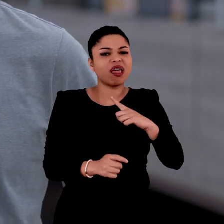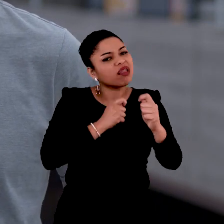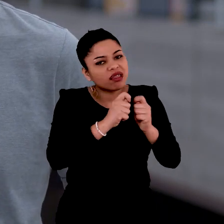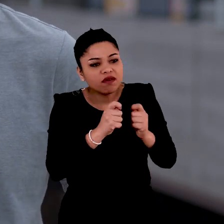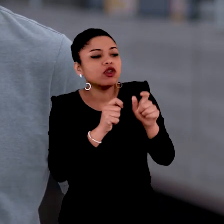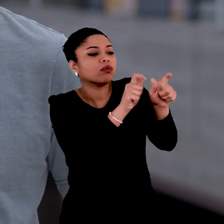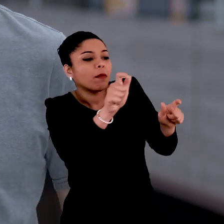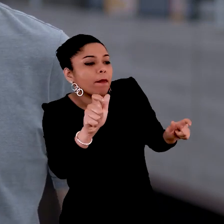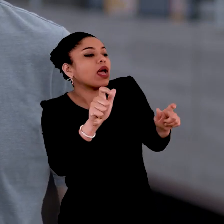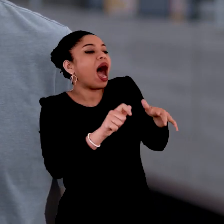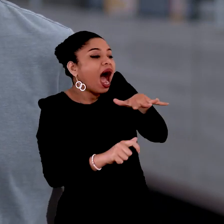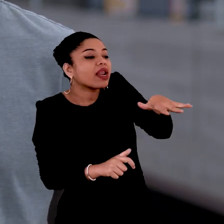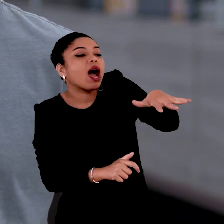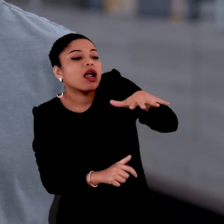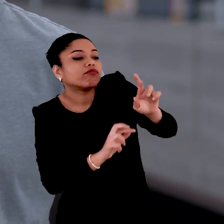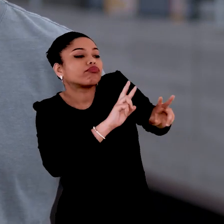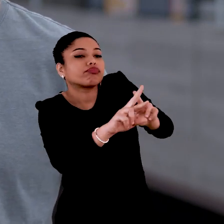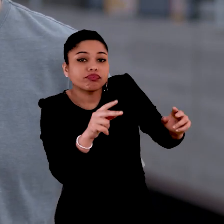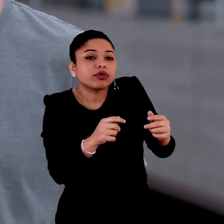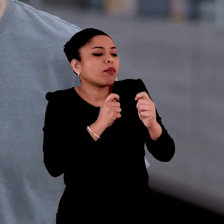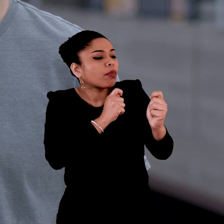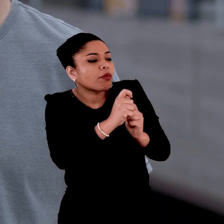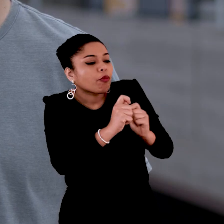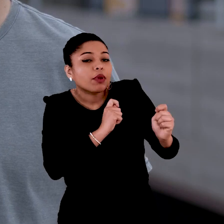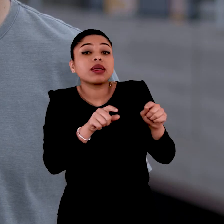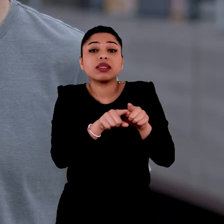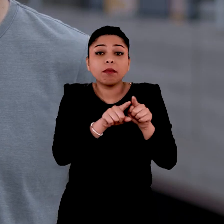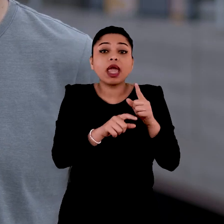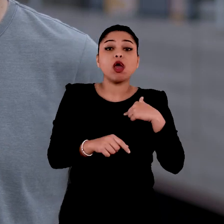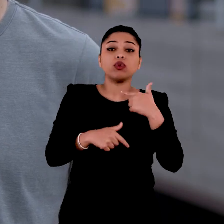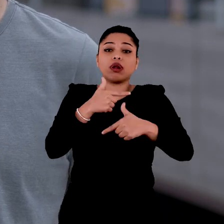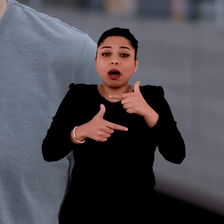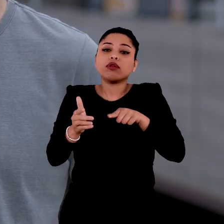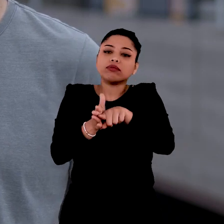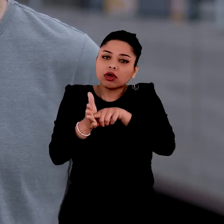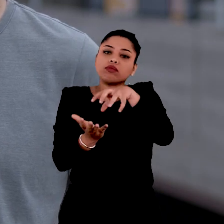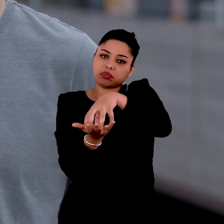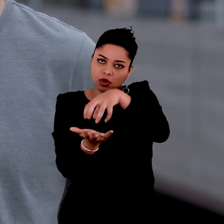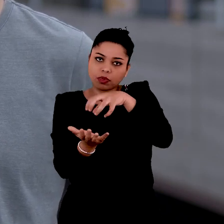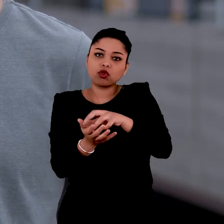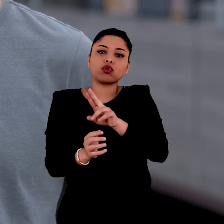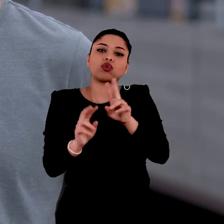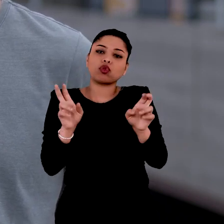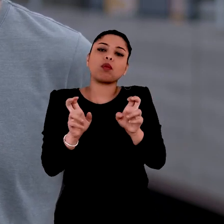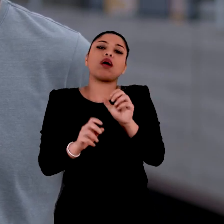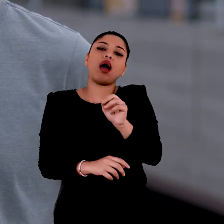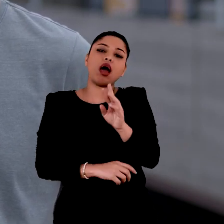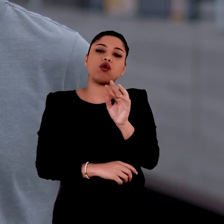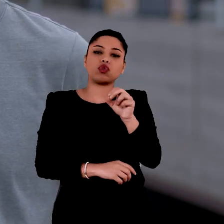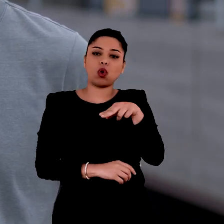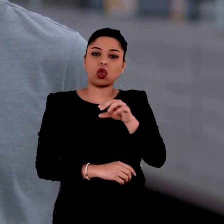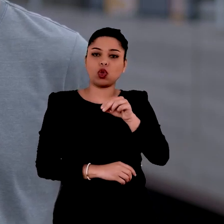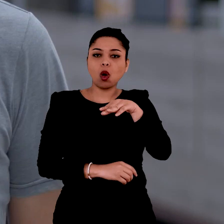gente atua muito em contextos de direitos humanos e questões de direitos territoriais e